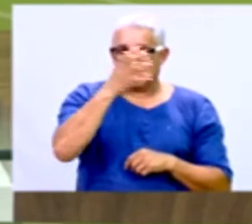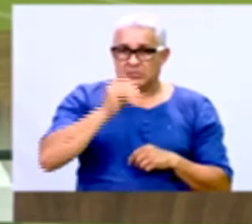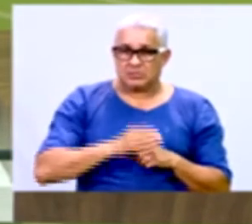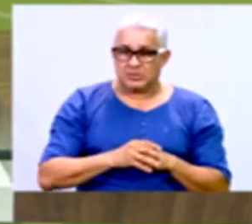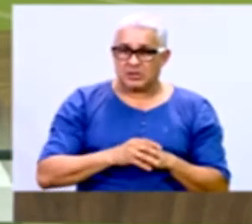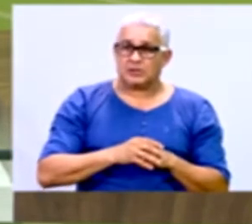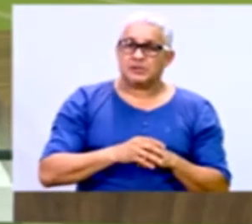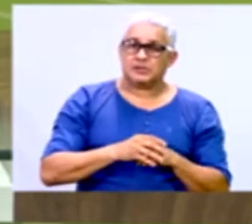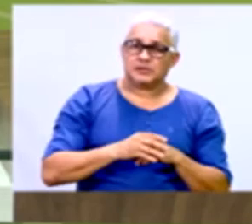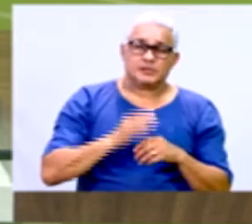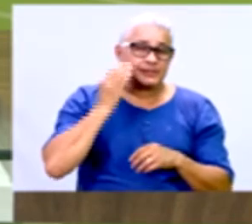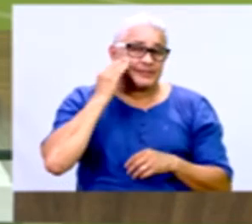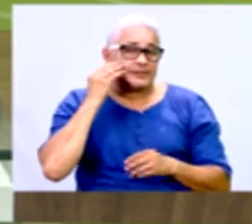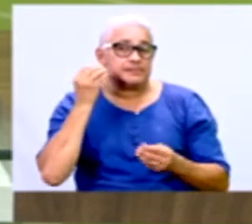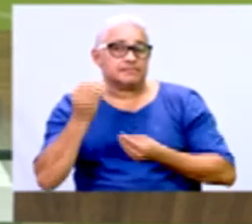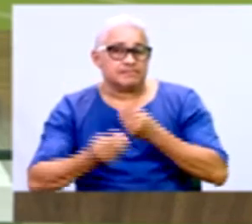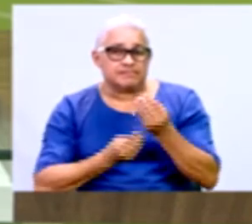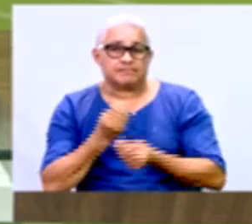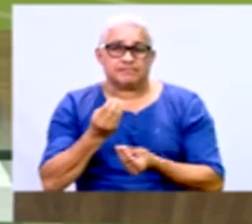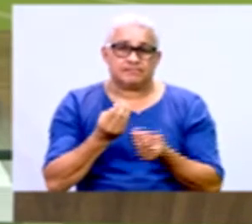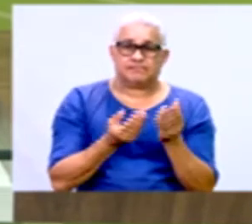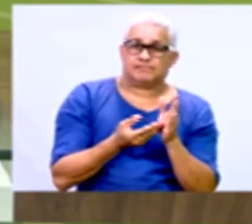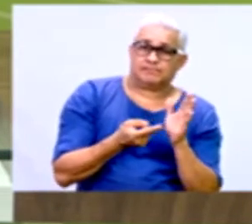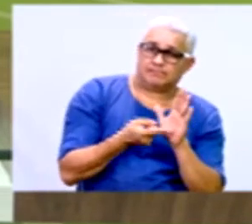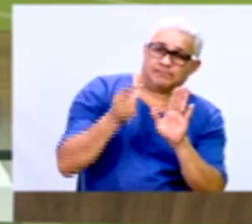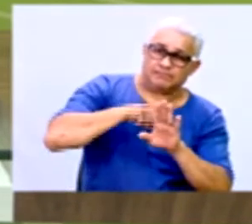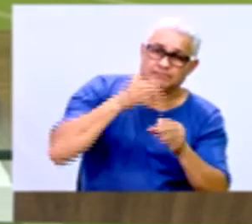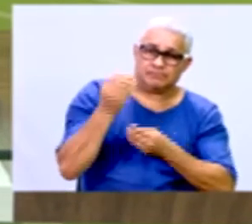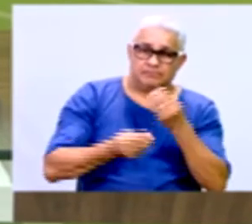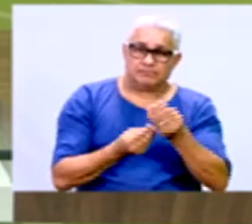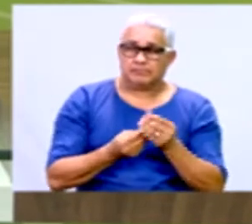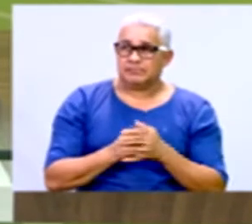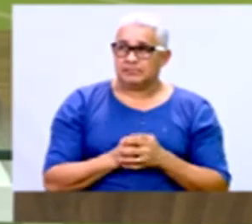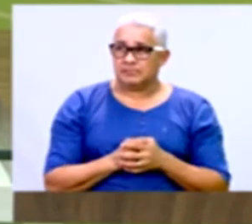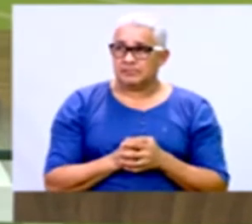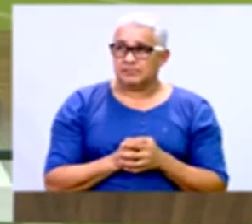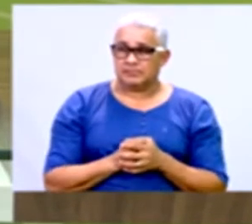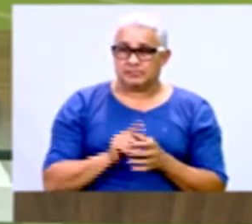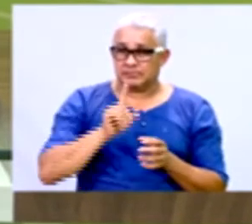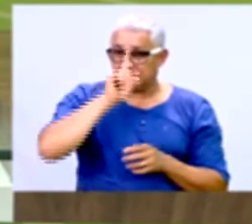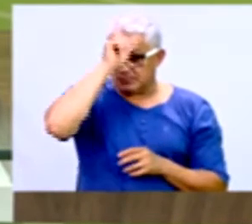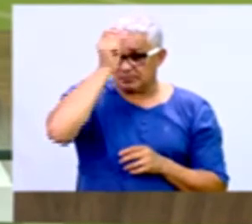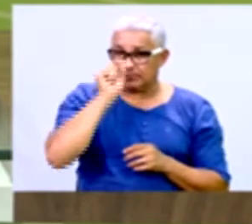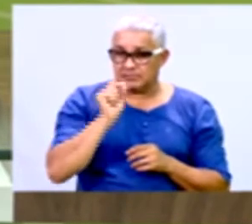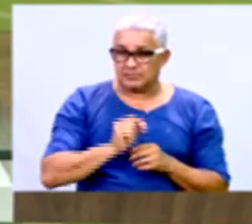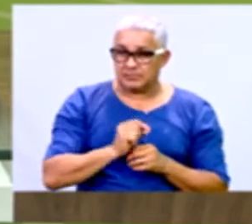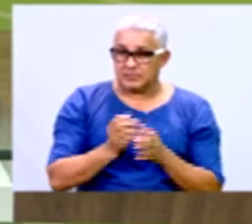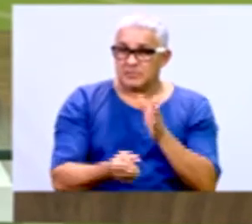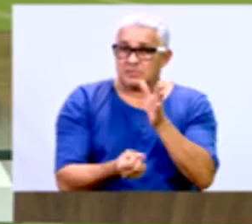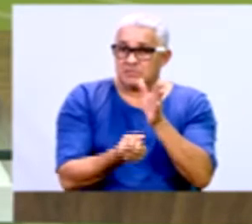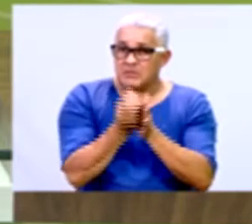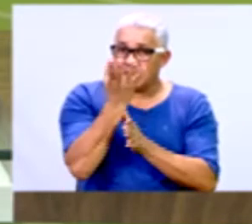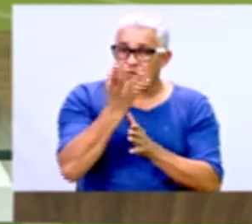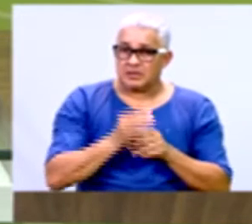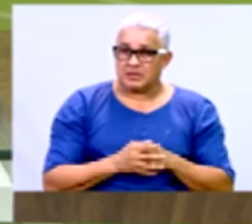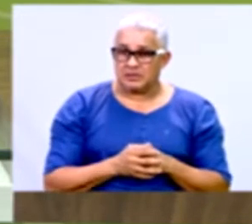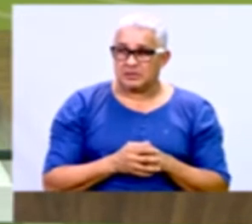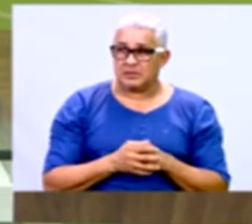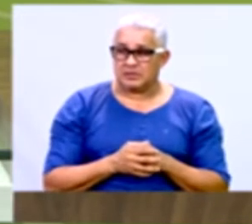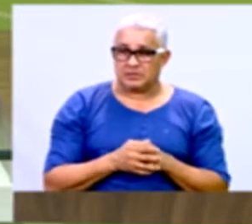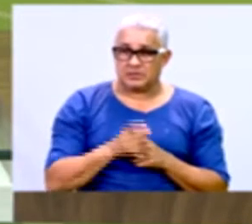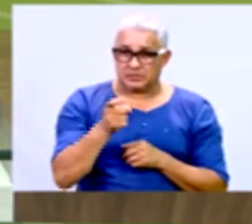interpretar e entender o que está se passando. Bom, a ideia surgiu inicialmente